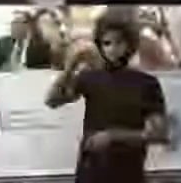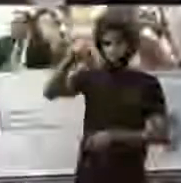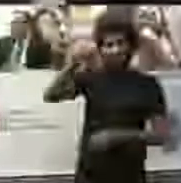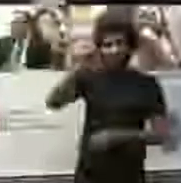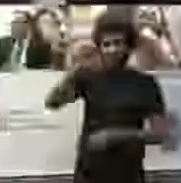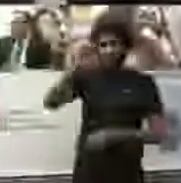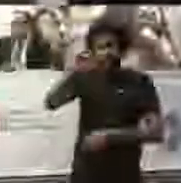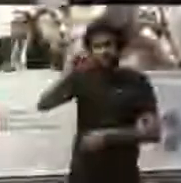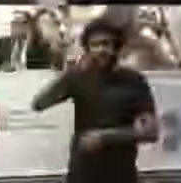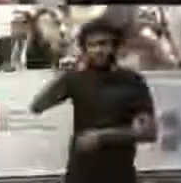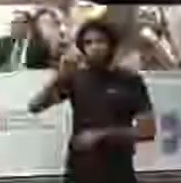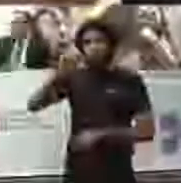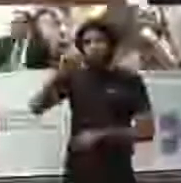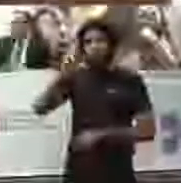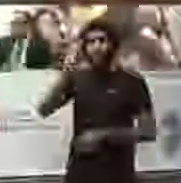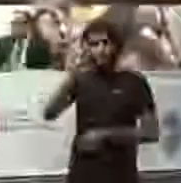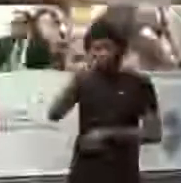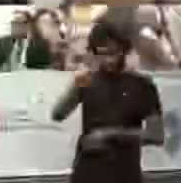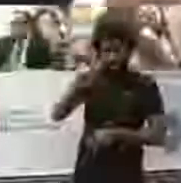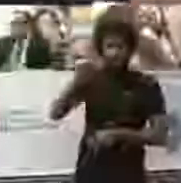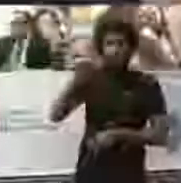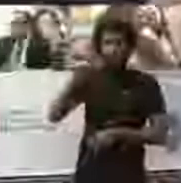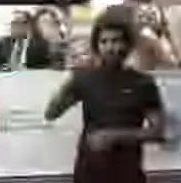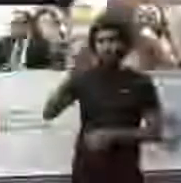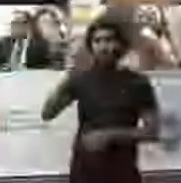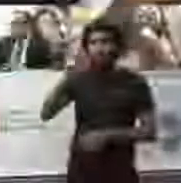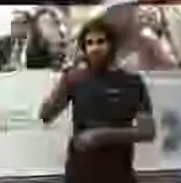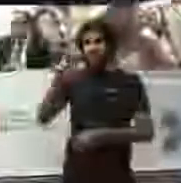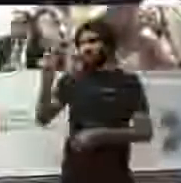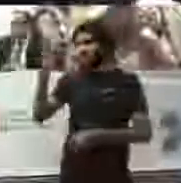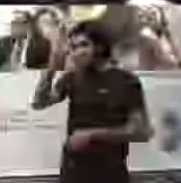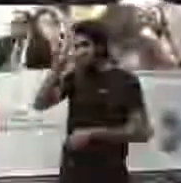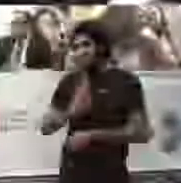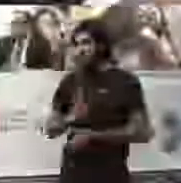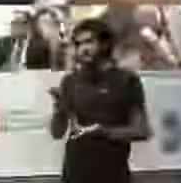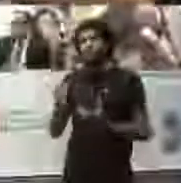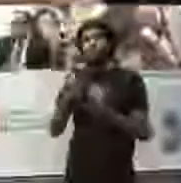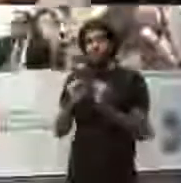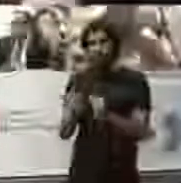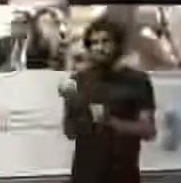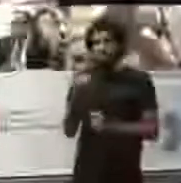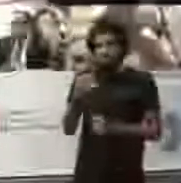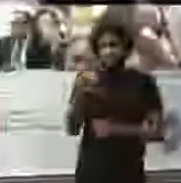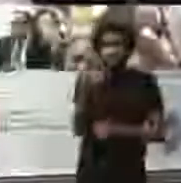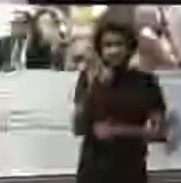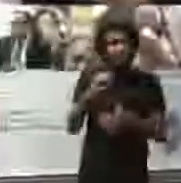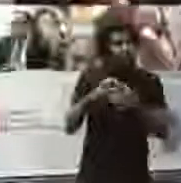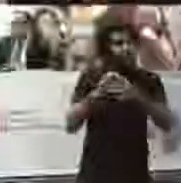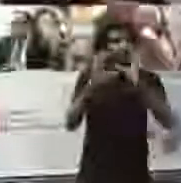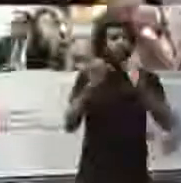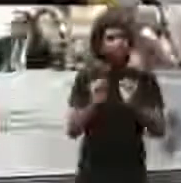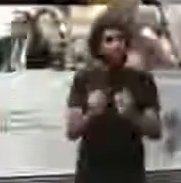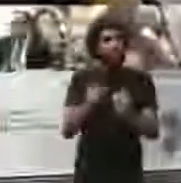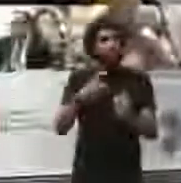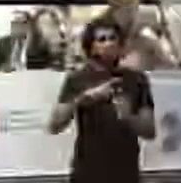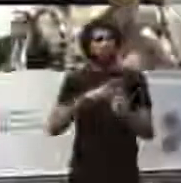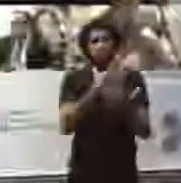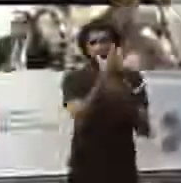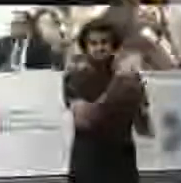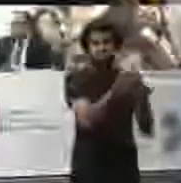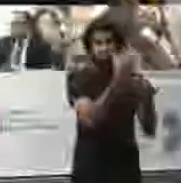org.br e em versão eletrônica completamente de graça então quem quiser conhecer essa obra está disponível nos computadores